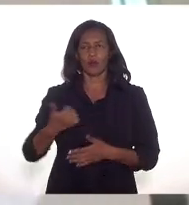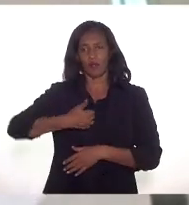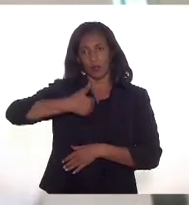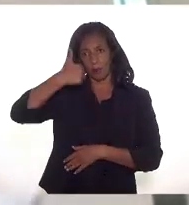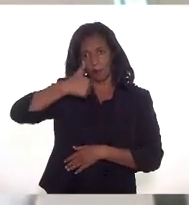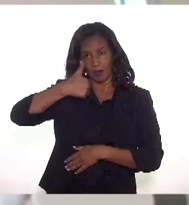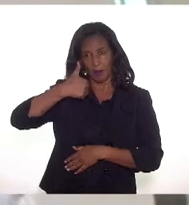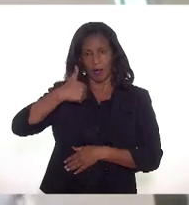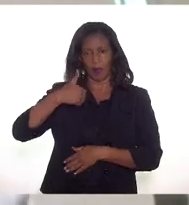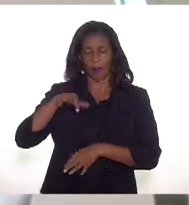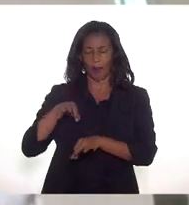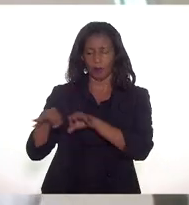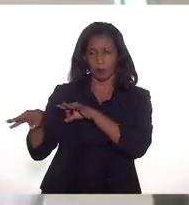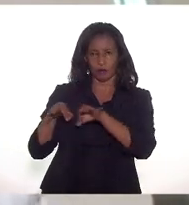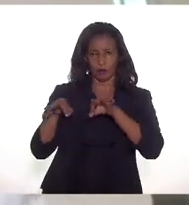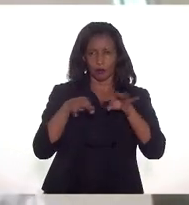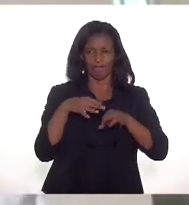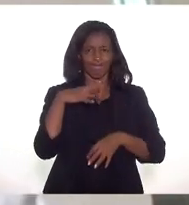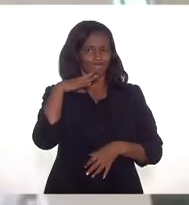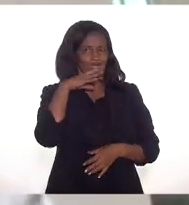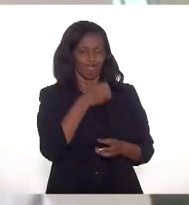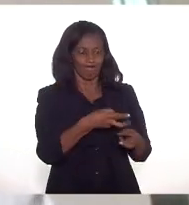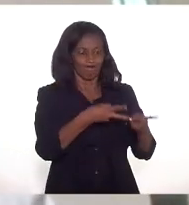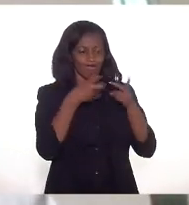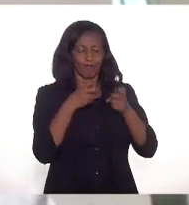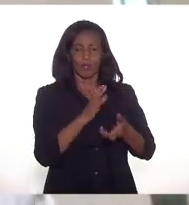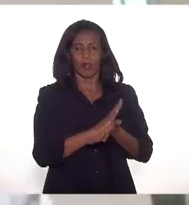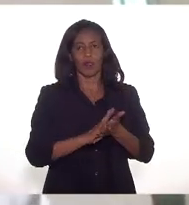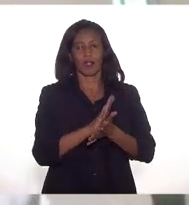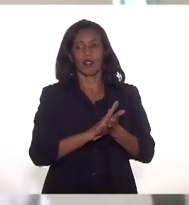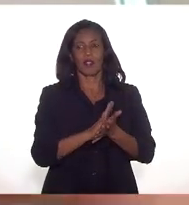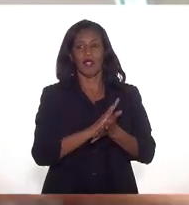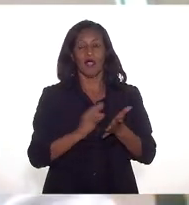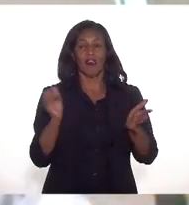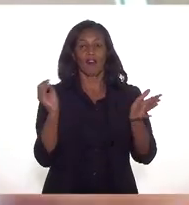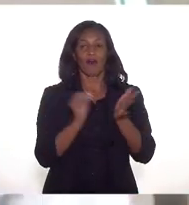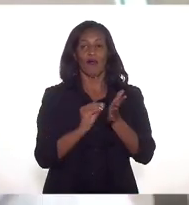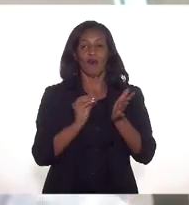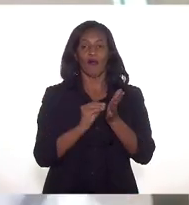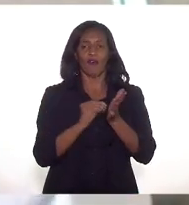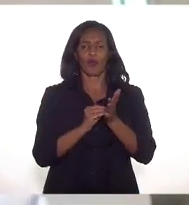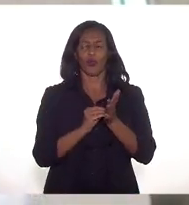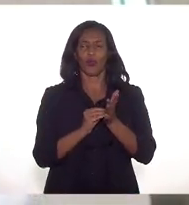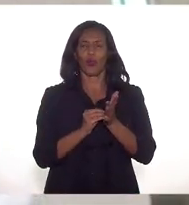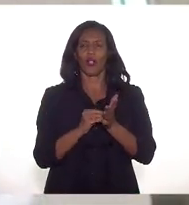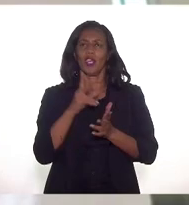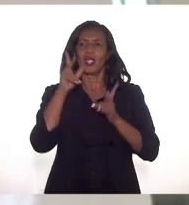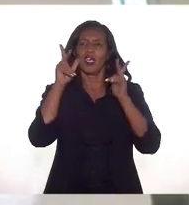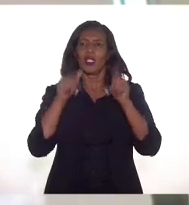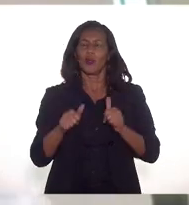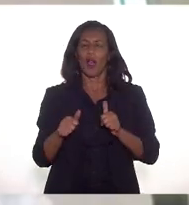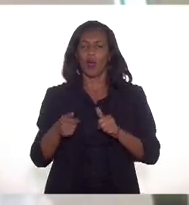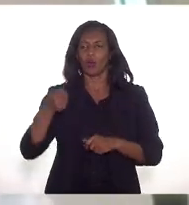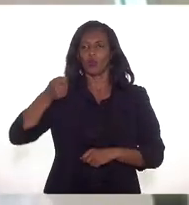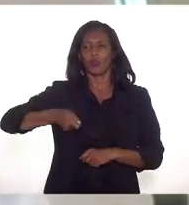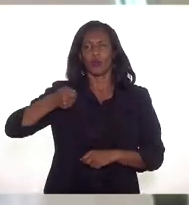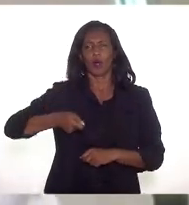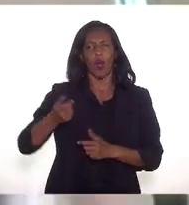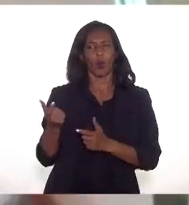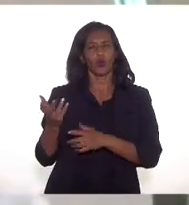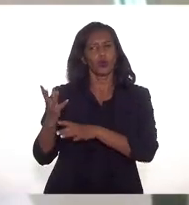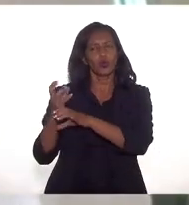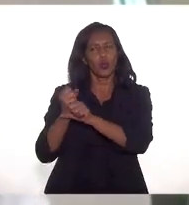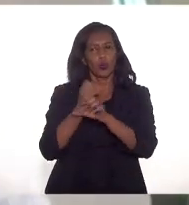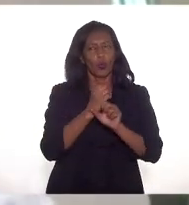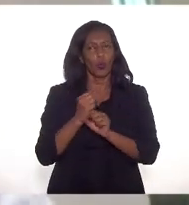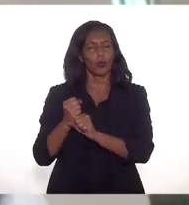se observou, o grosso desses RPs foi descumprimento de índice de saúde, como o Tribunal de Contas vem apontando ao longo dos anos, e isso tem que fazer parte